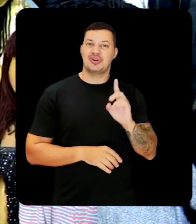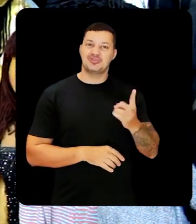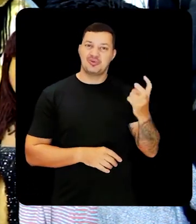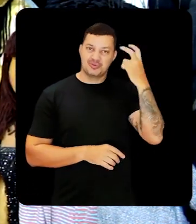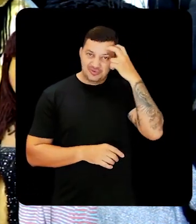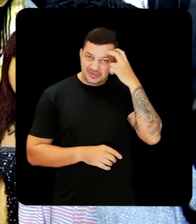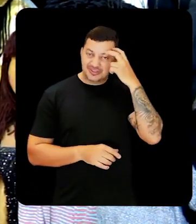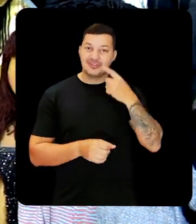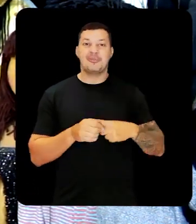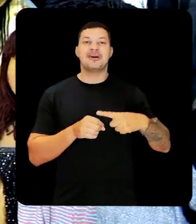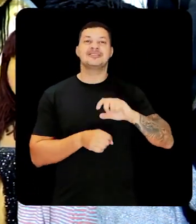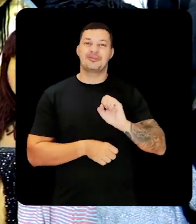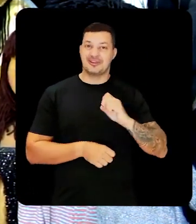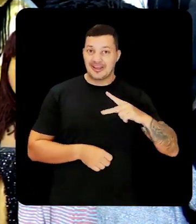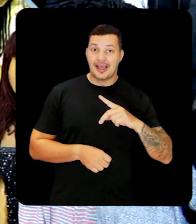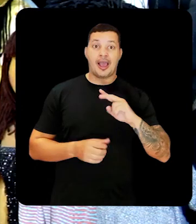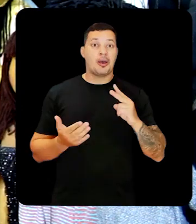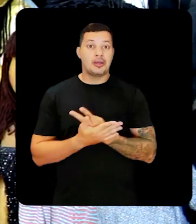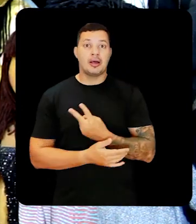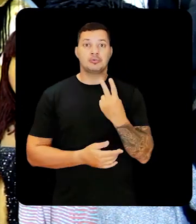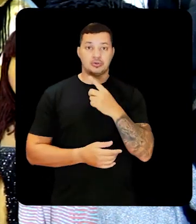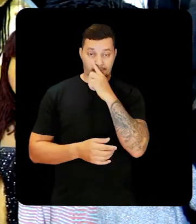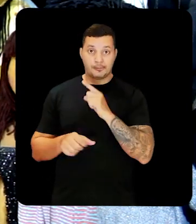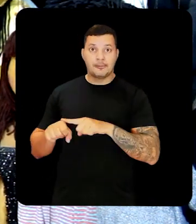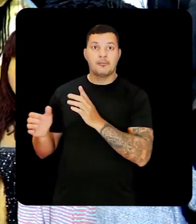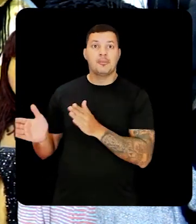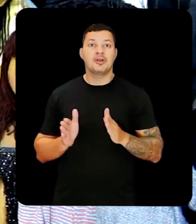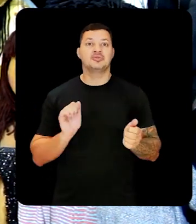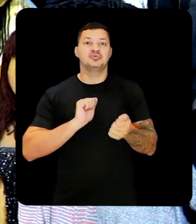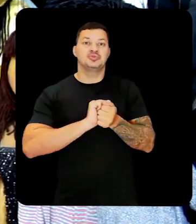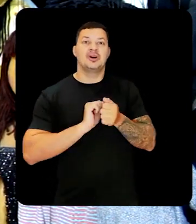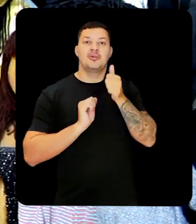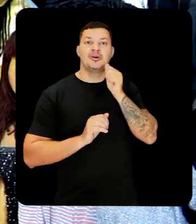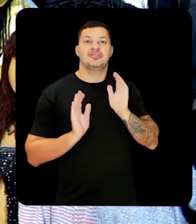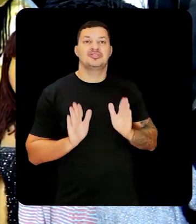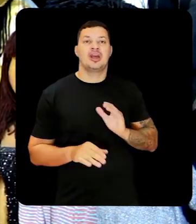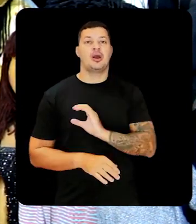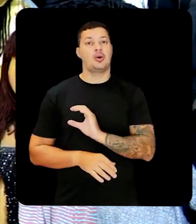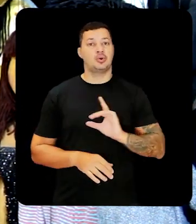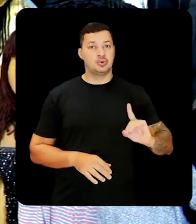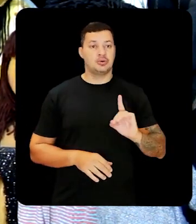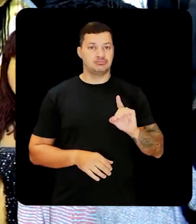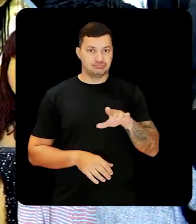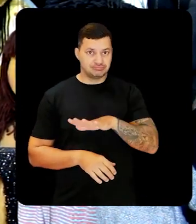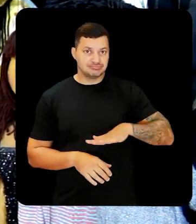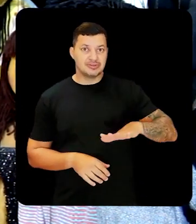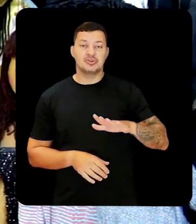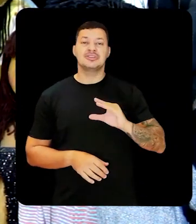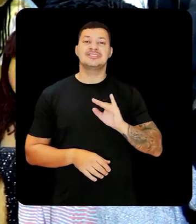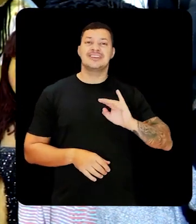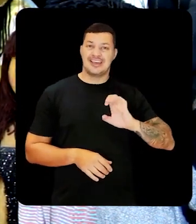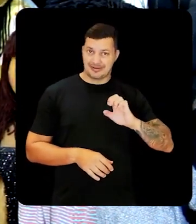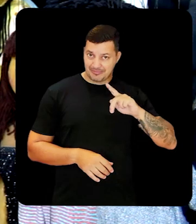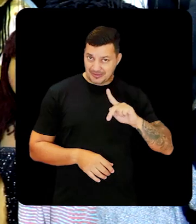cultura também em São Pedro da Aldeia. Em 2 momentos eu tive com ela. O primeiro momento, como coordenador da região dos Lagos de